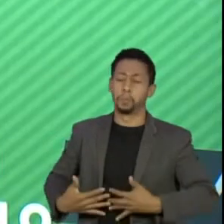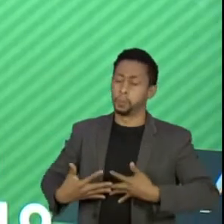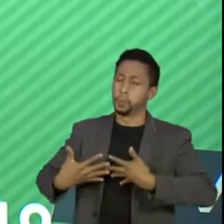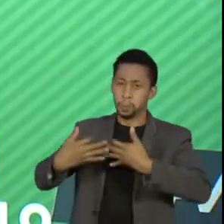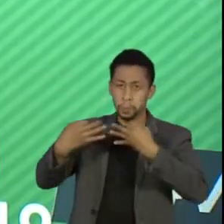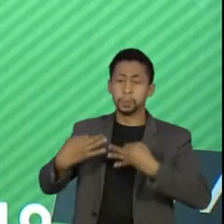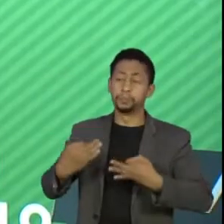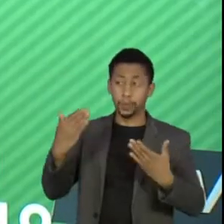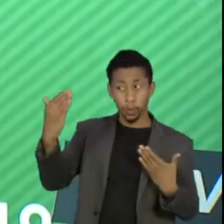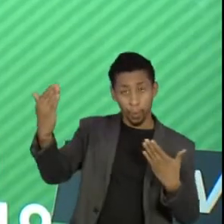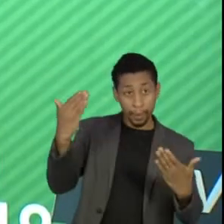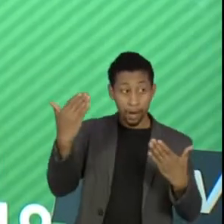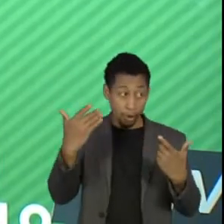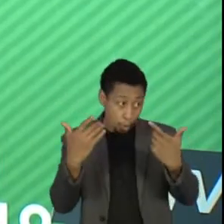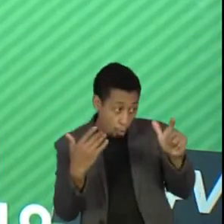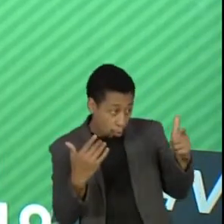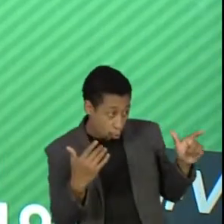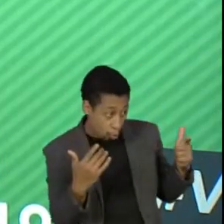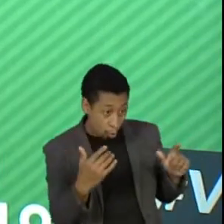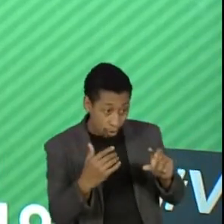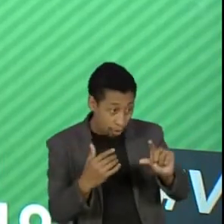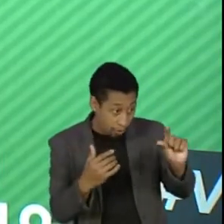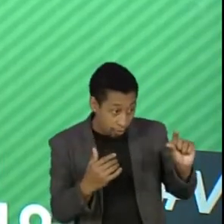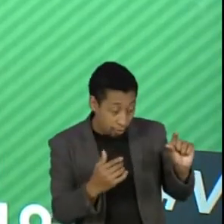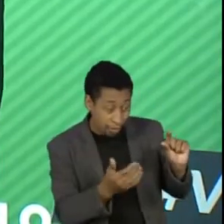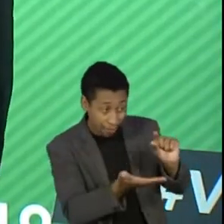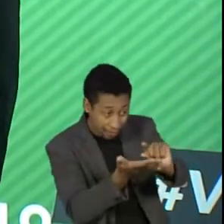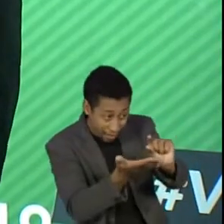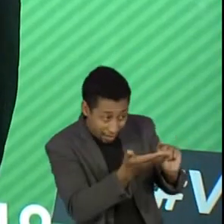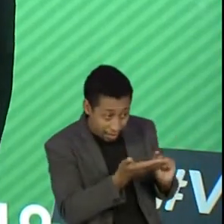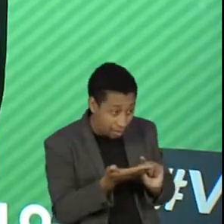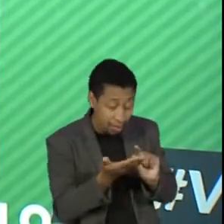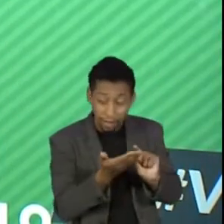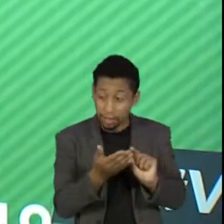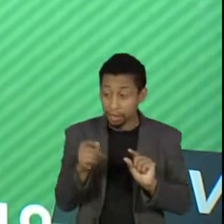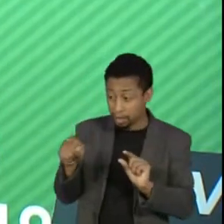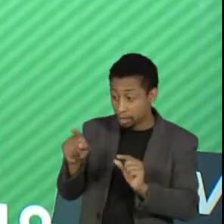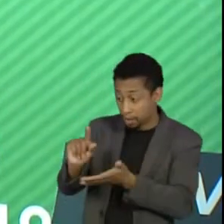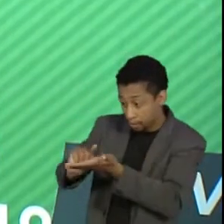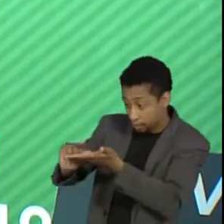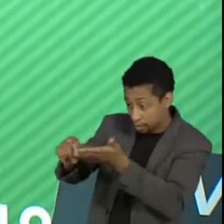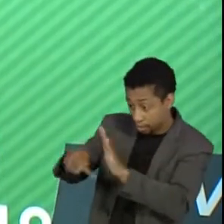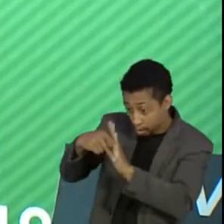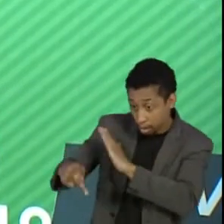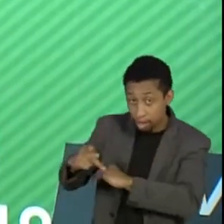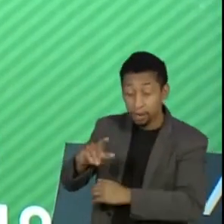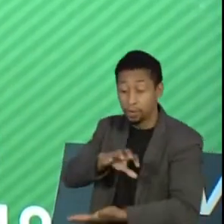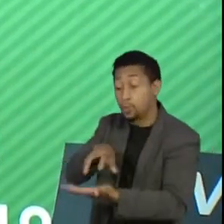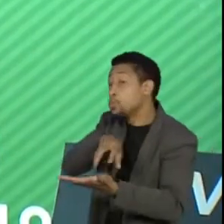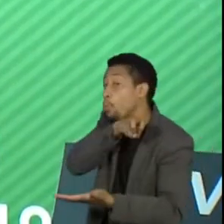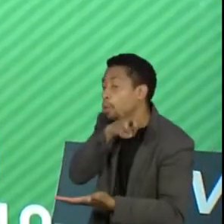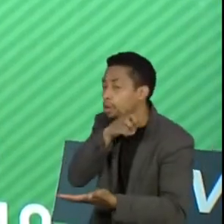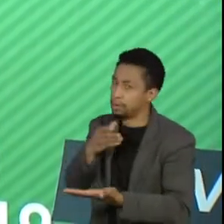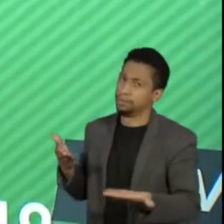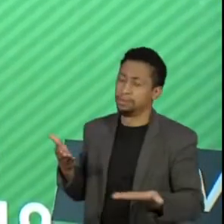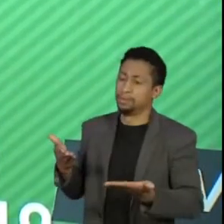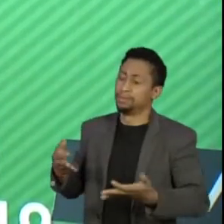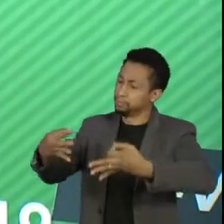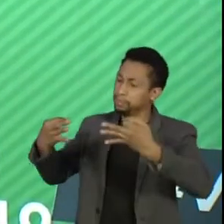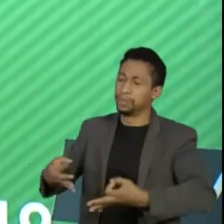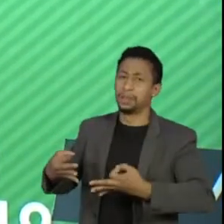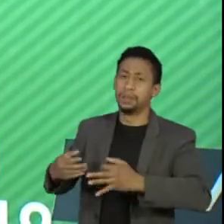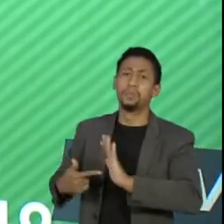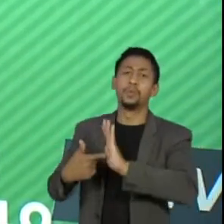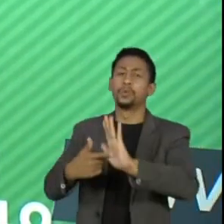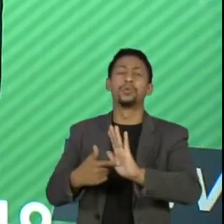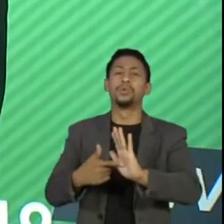outros estudos. E eu quero salientar muito bem isso, porque quando a gente fala, não é um número o que a gente